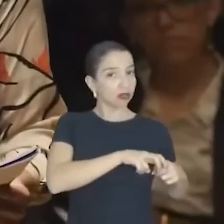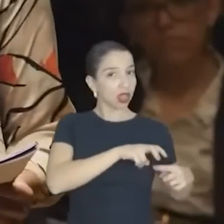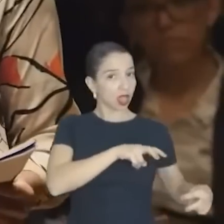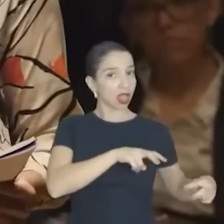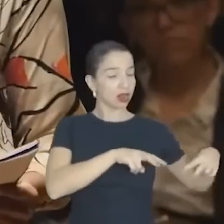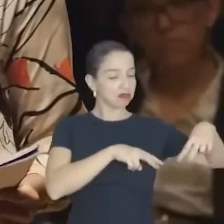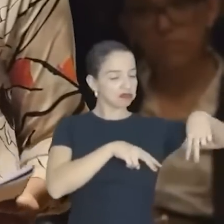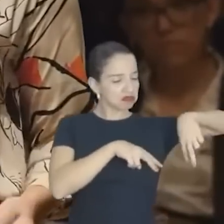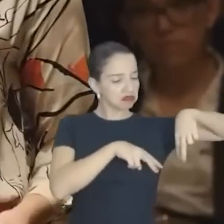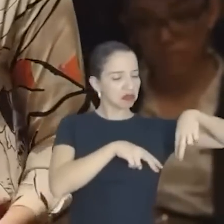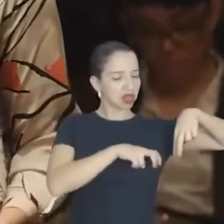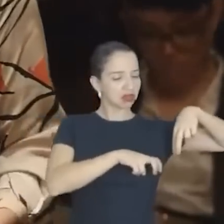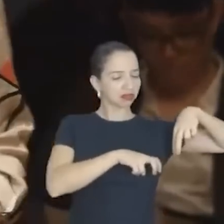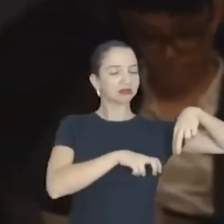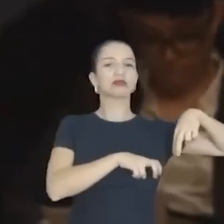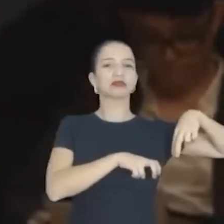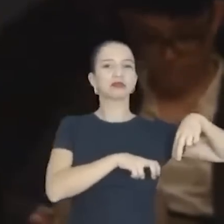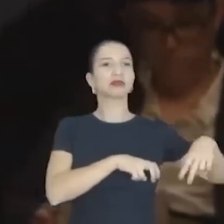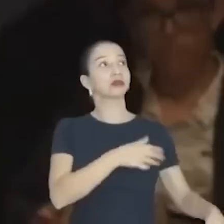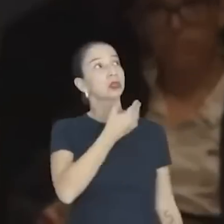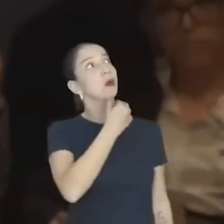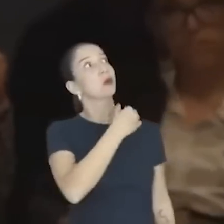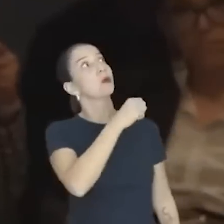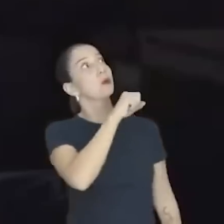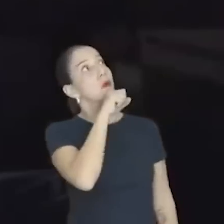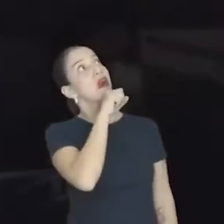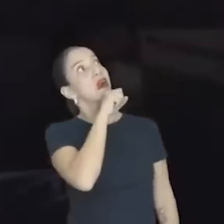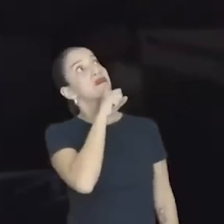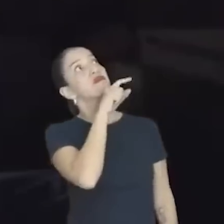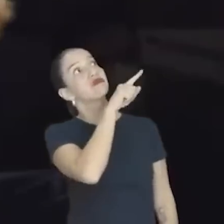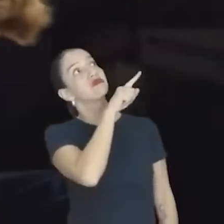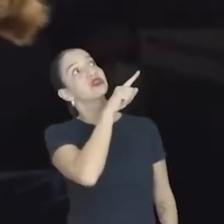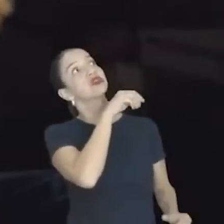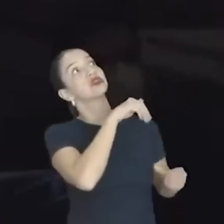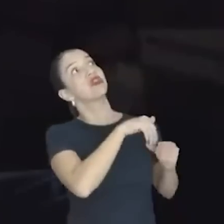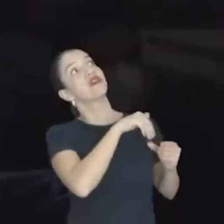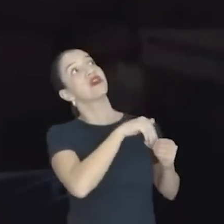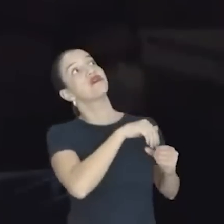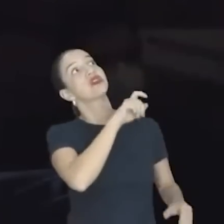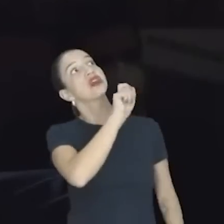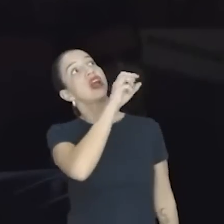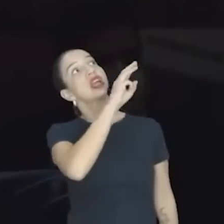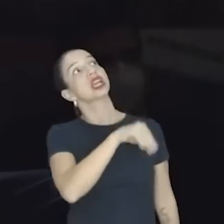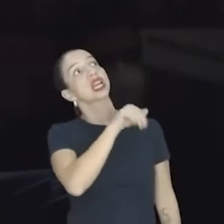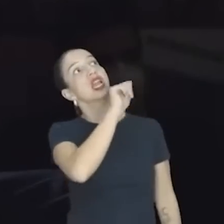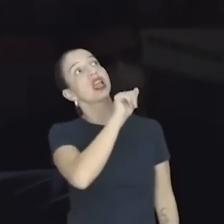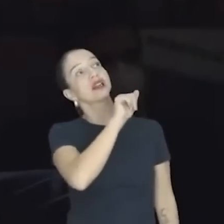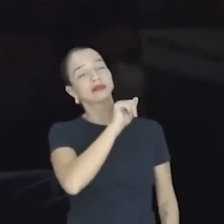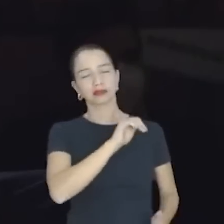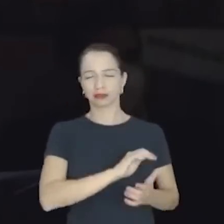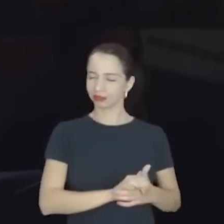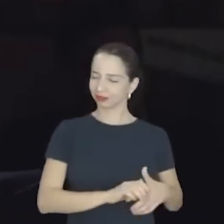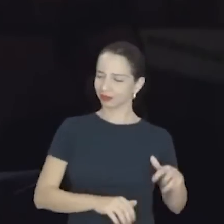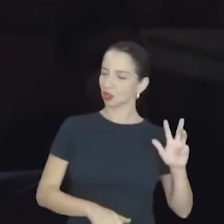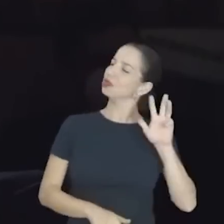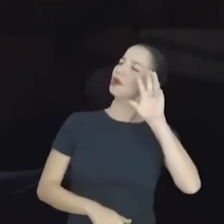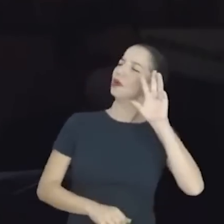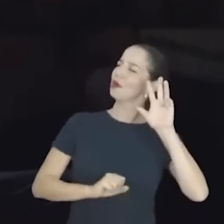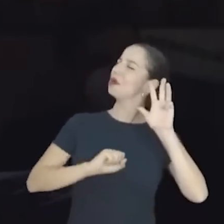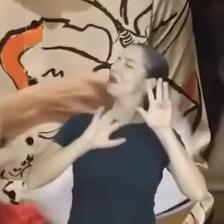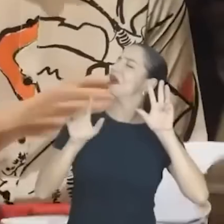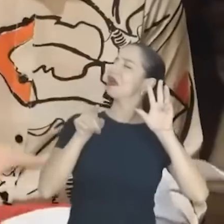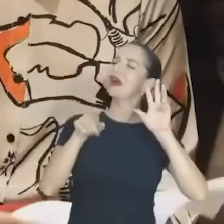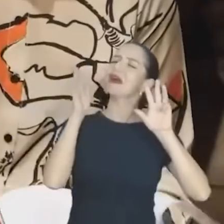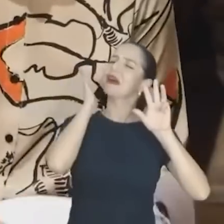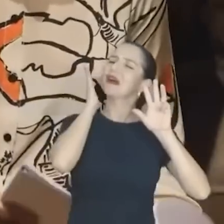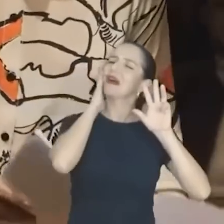Pai, vai votar em quem? No Lula, é claro. Você sabe disso. Mas por